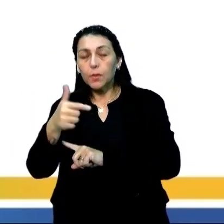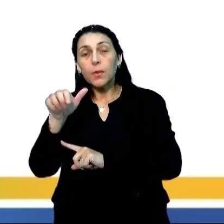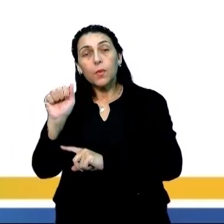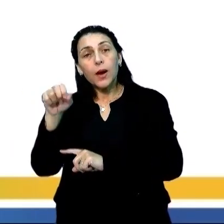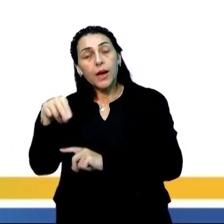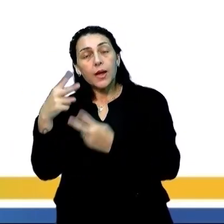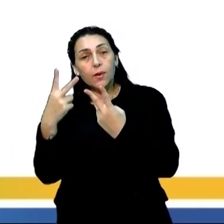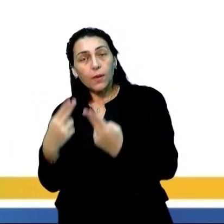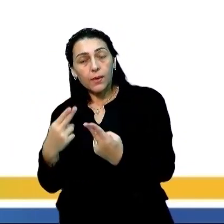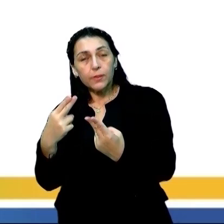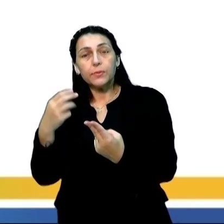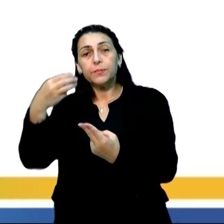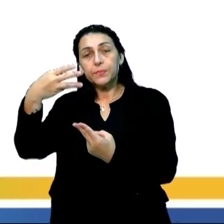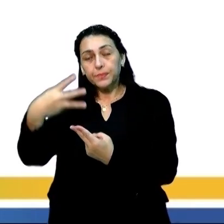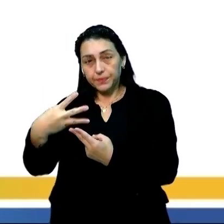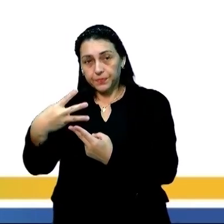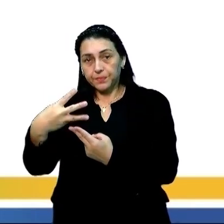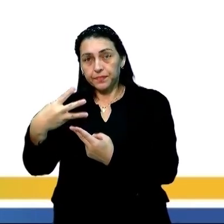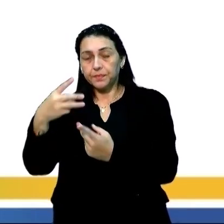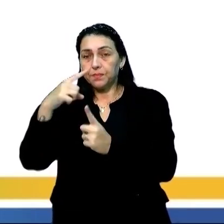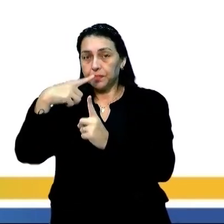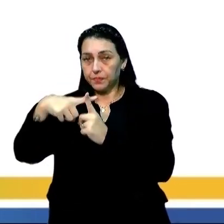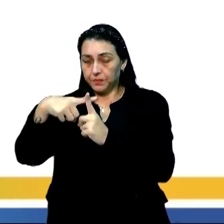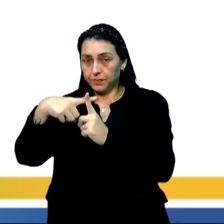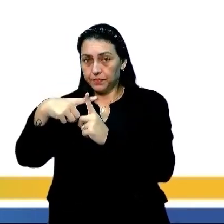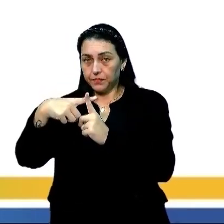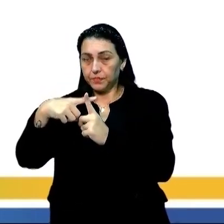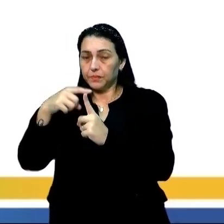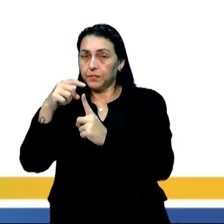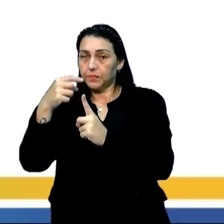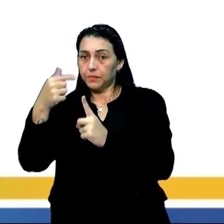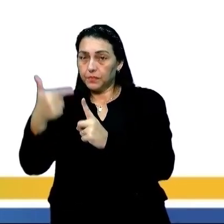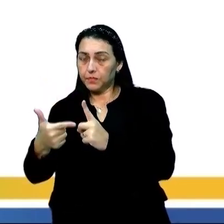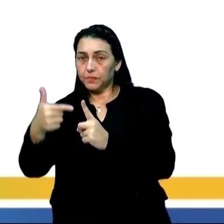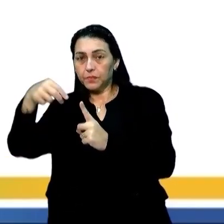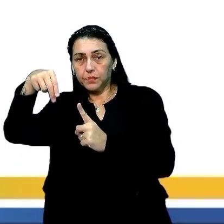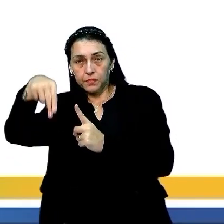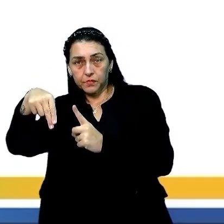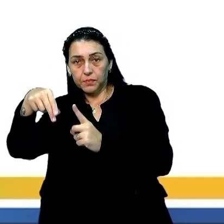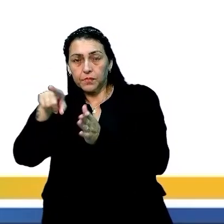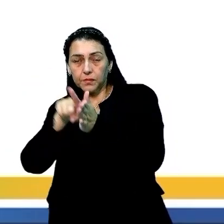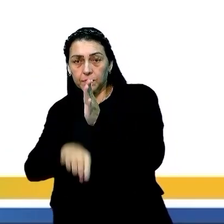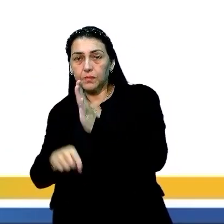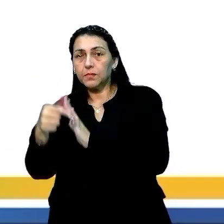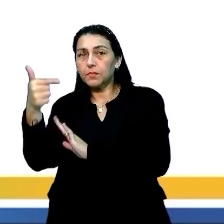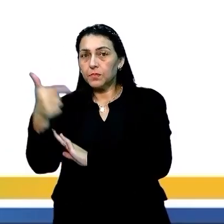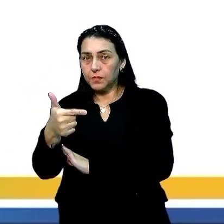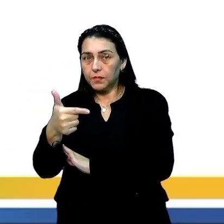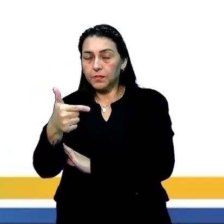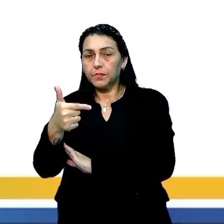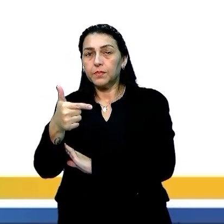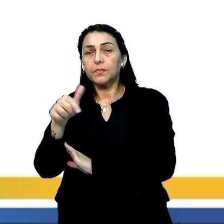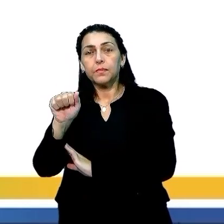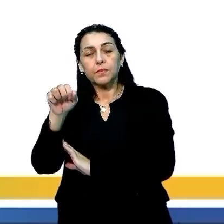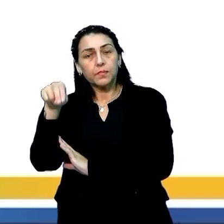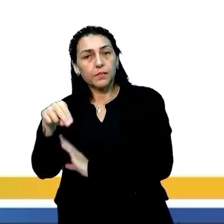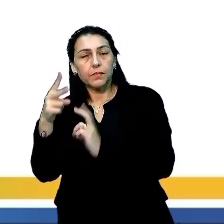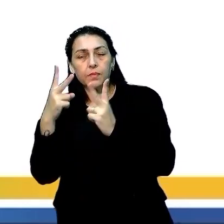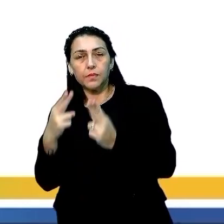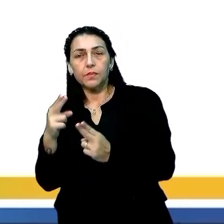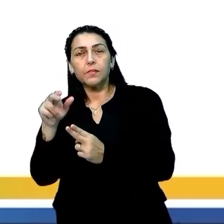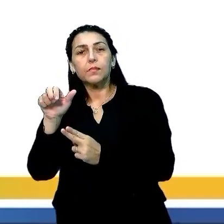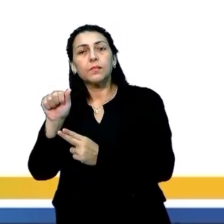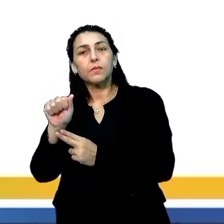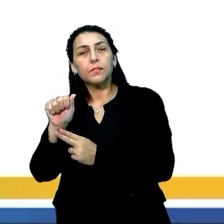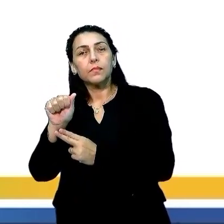é igual a 3 mais 2N menos 2. Meu AN é igual a